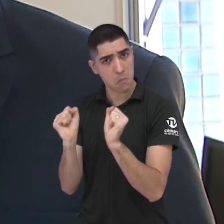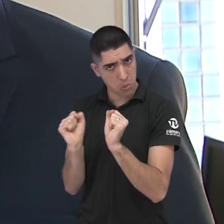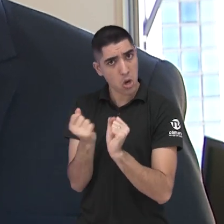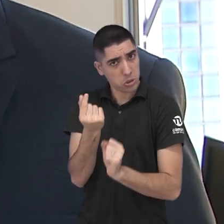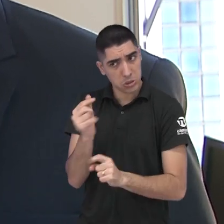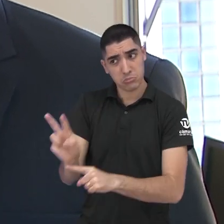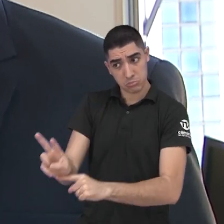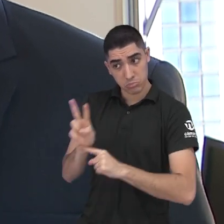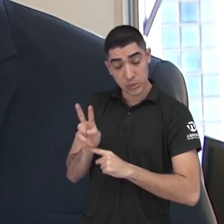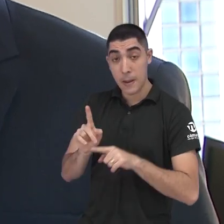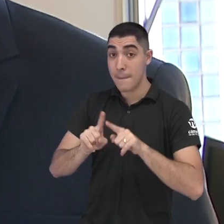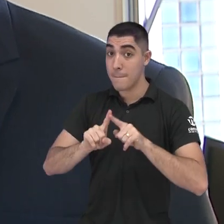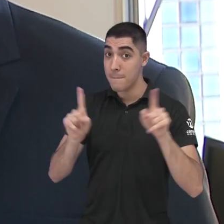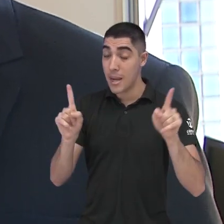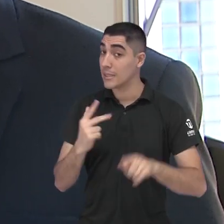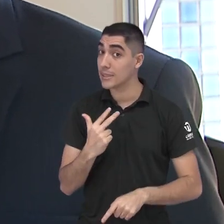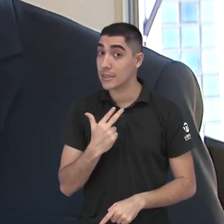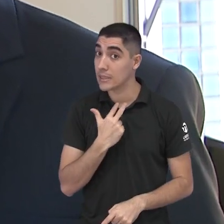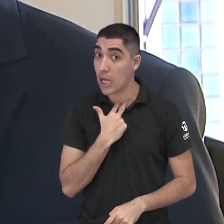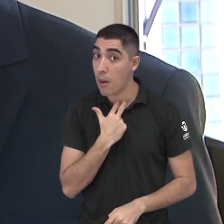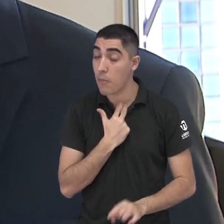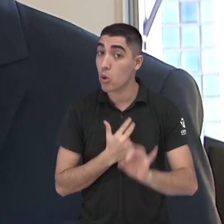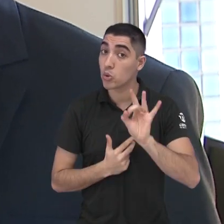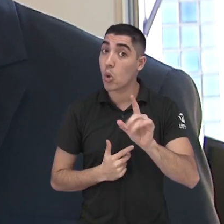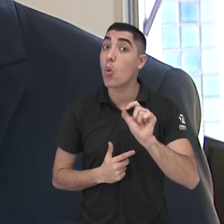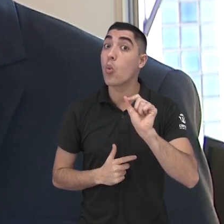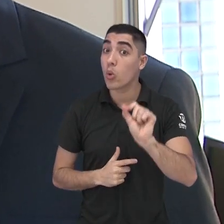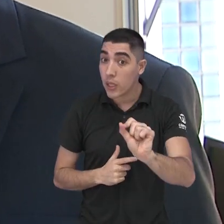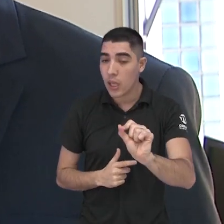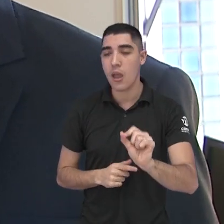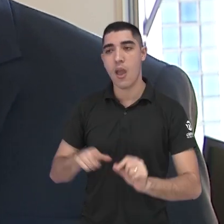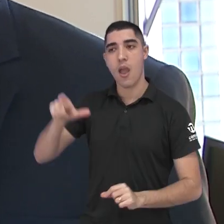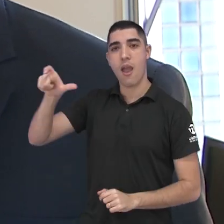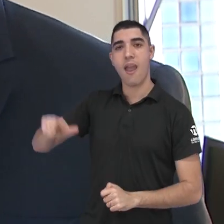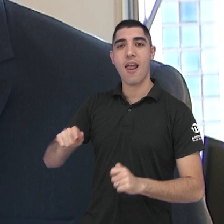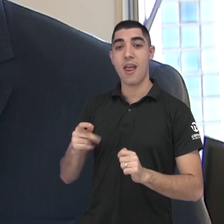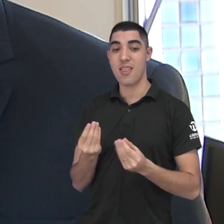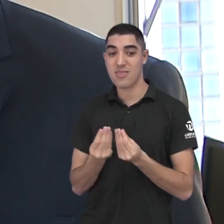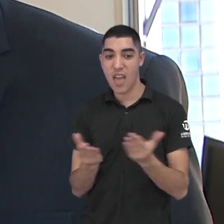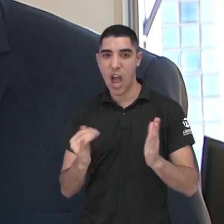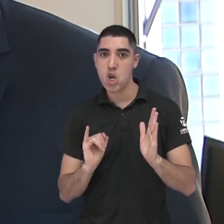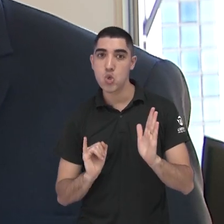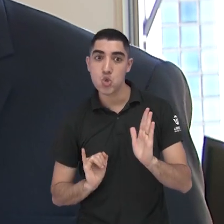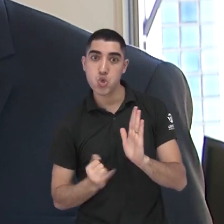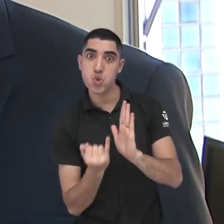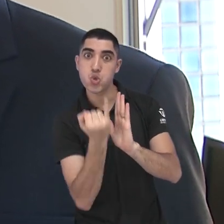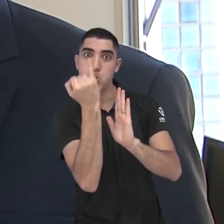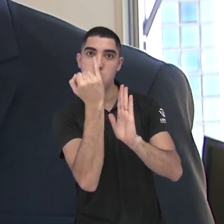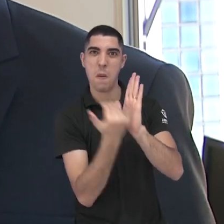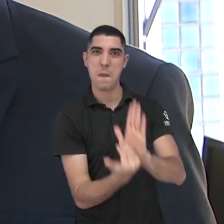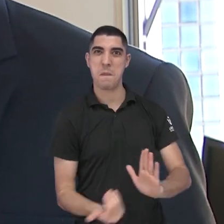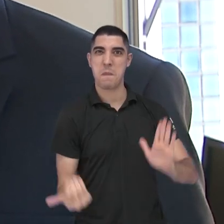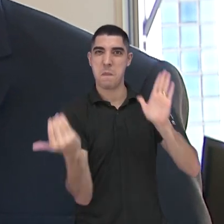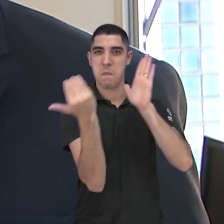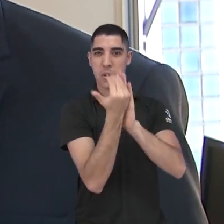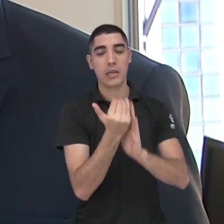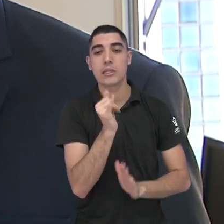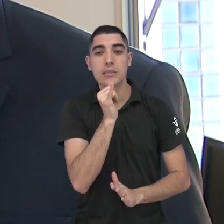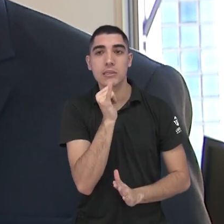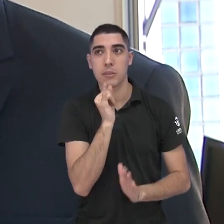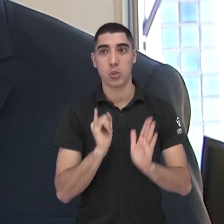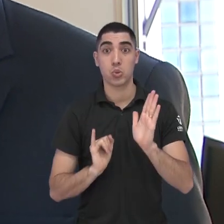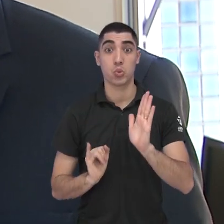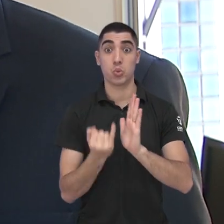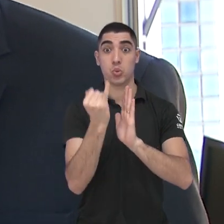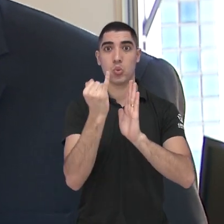praticar empréstimos. O que ela não pode, se ela não faz parte do sistema financeiro nacional, é praticar juros acima do que